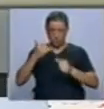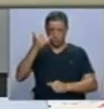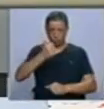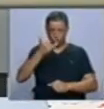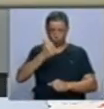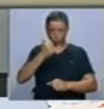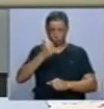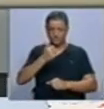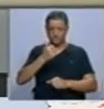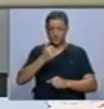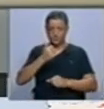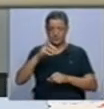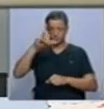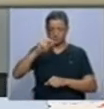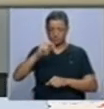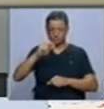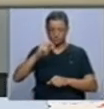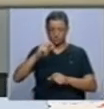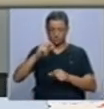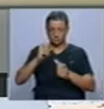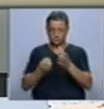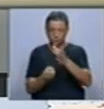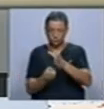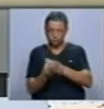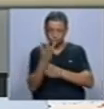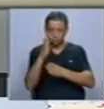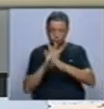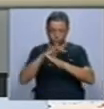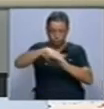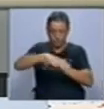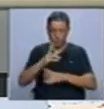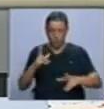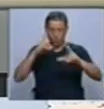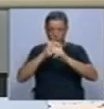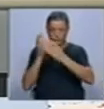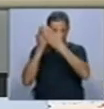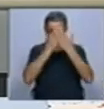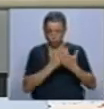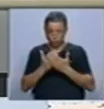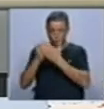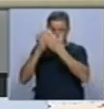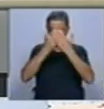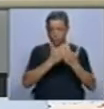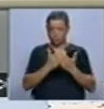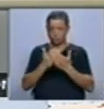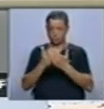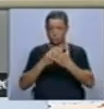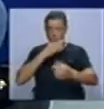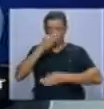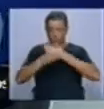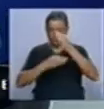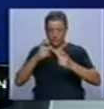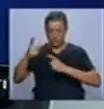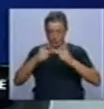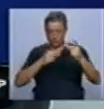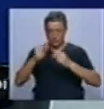semana, Miguel, falamos de vulcões e de novos estudos que apontam em que direção? Olha, é verdade, estávamos a falar há bocado de estrelas